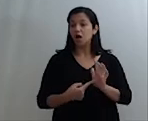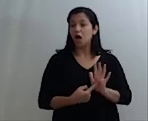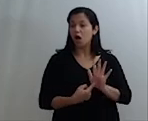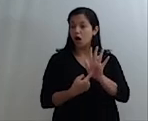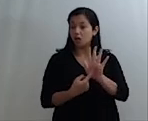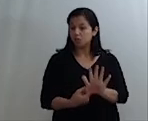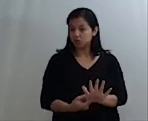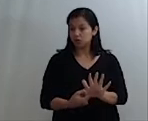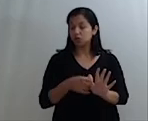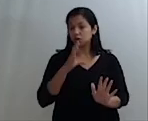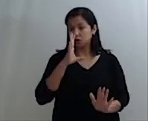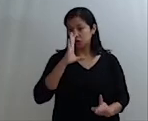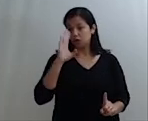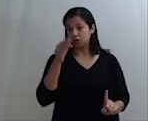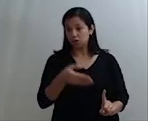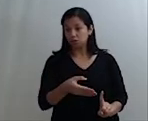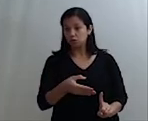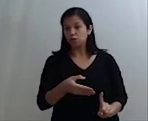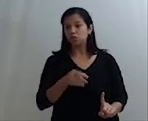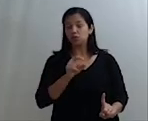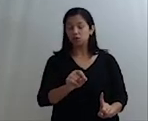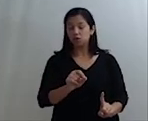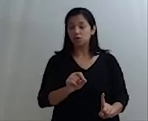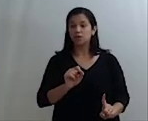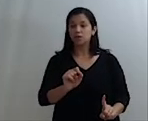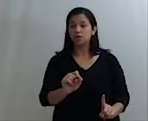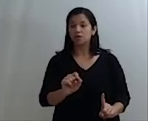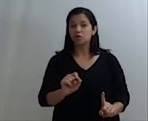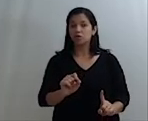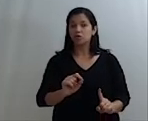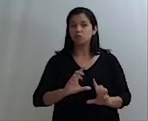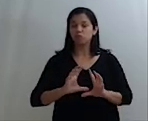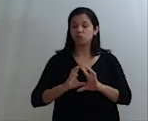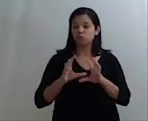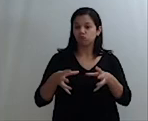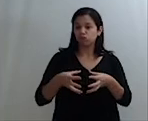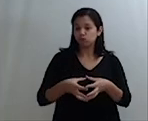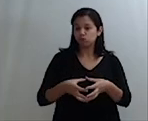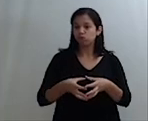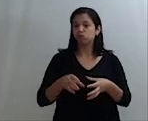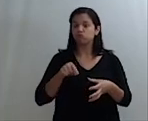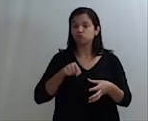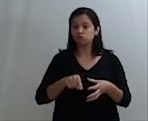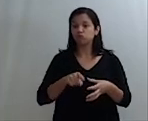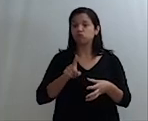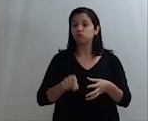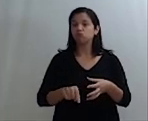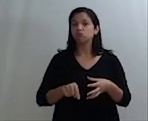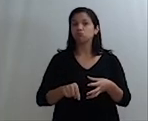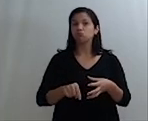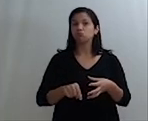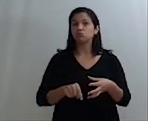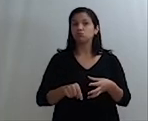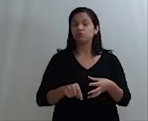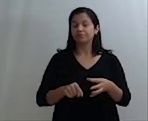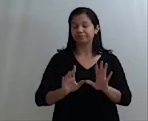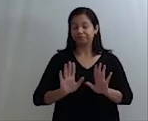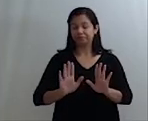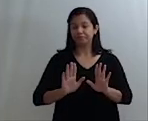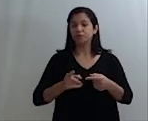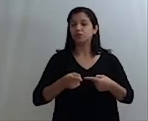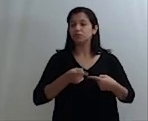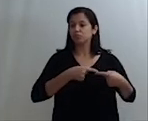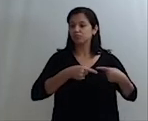Público houve a juntada vou um pouco um pouco um vou voltar um pouco